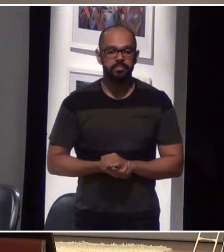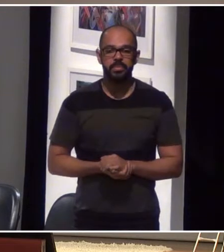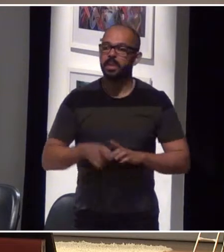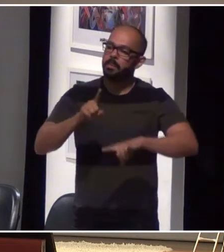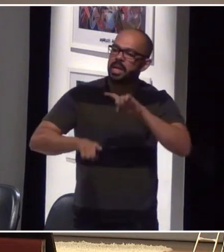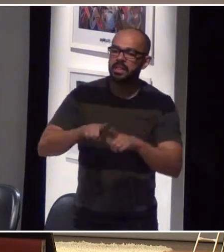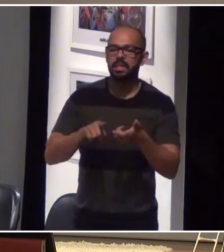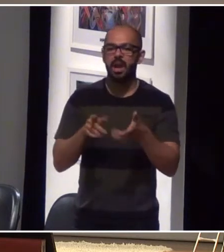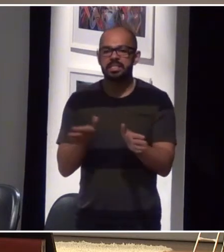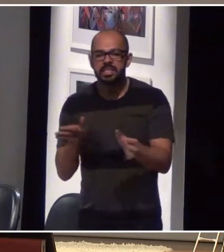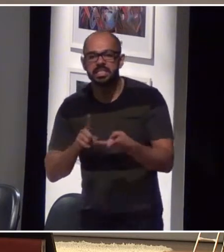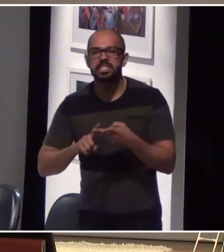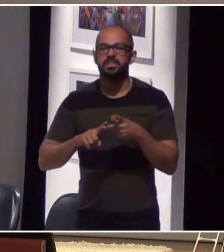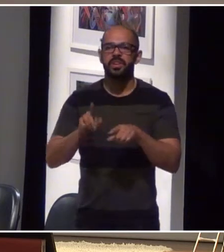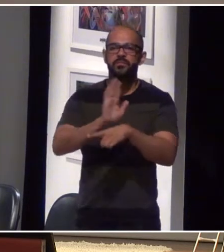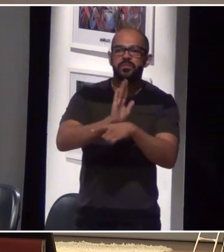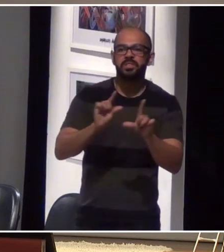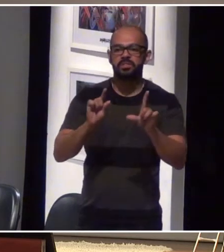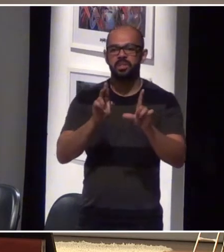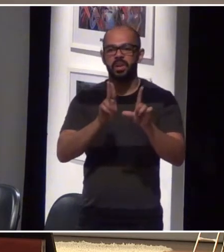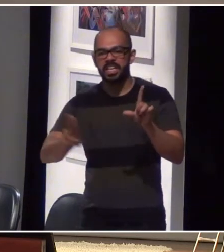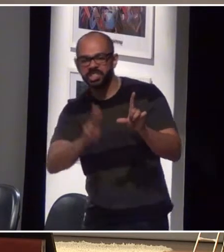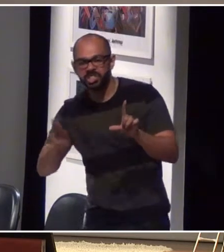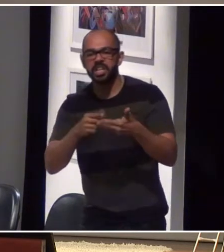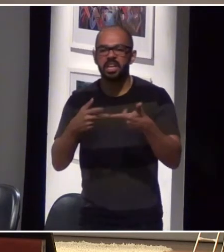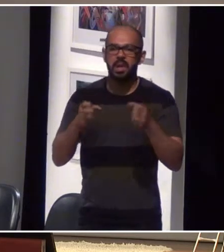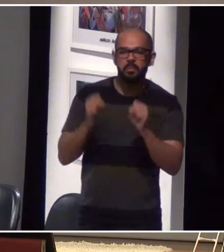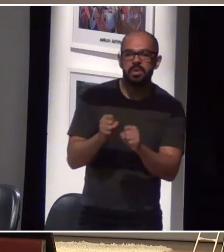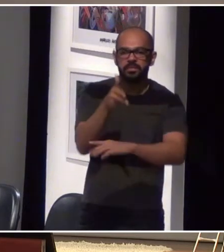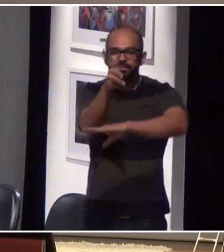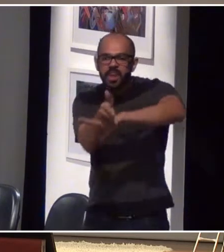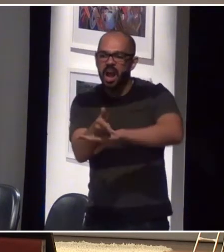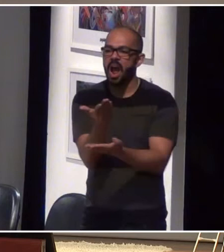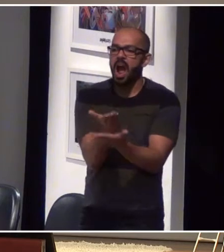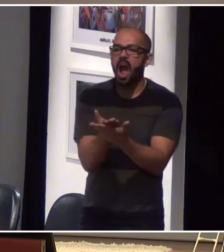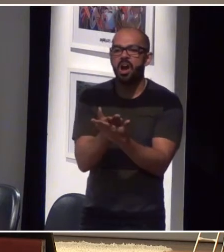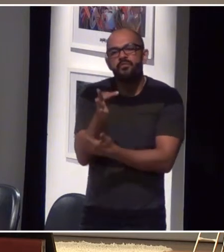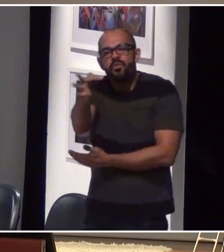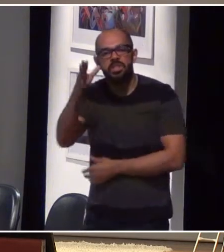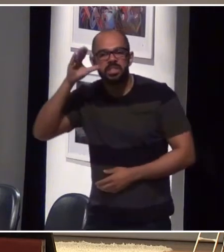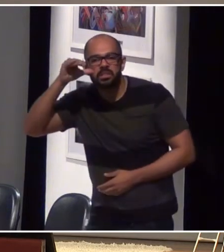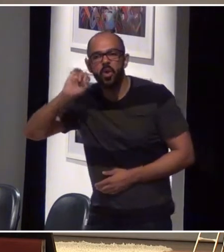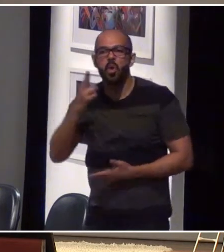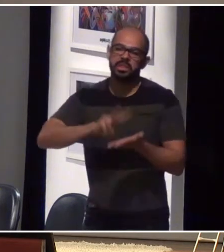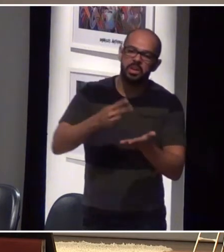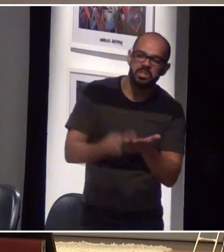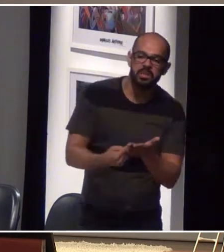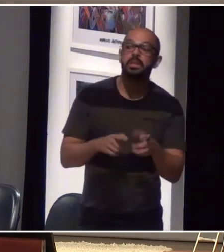De materiais acessíveis, como vídeos com legendas, possibilidade de gravação das aulas em vídeo, para posterior consulta e